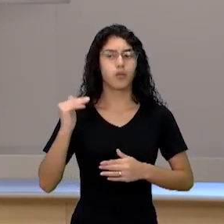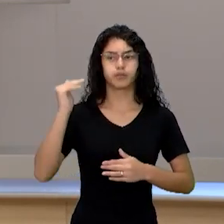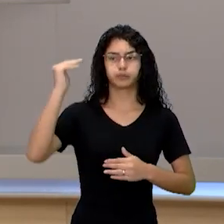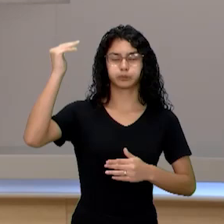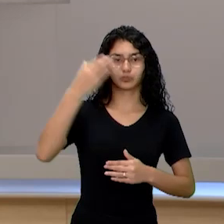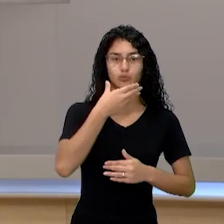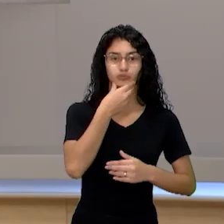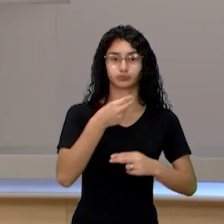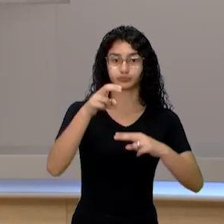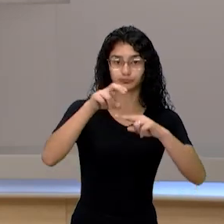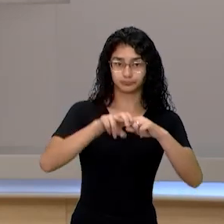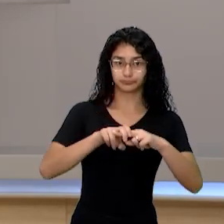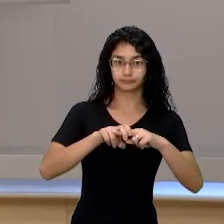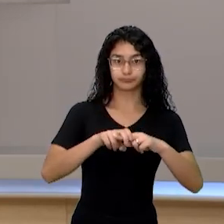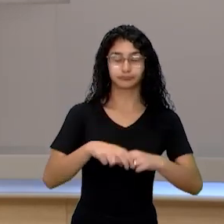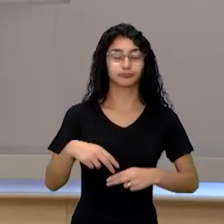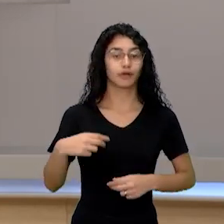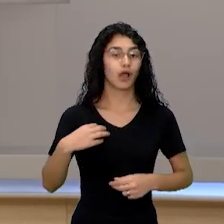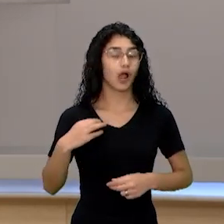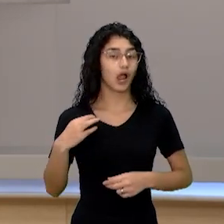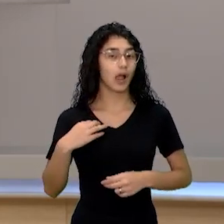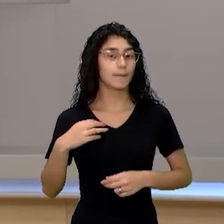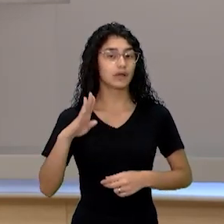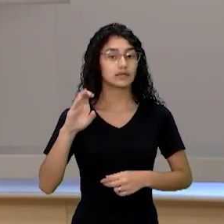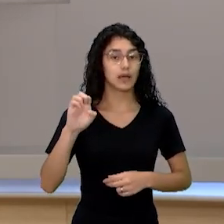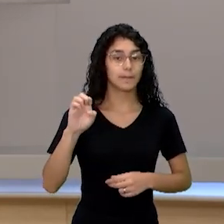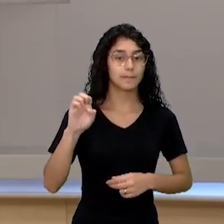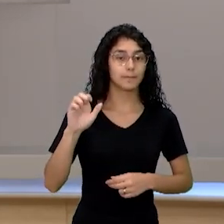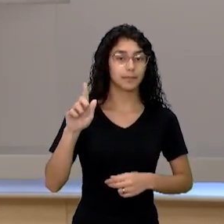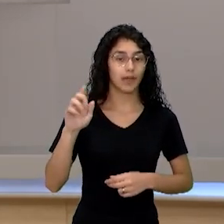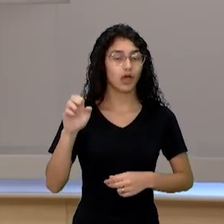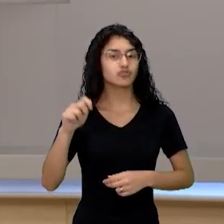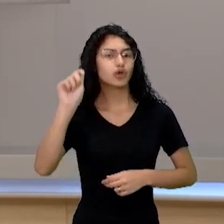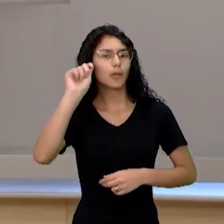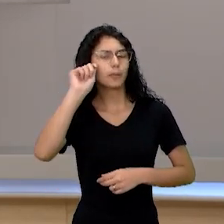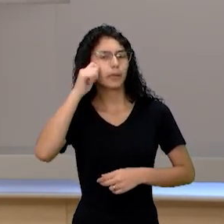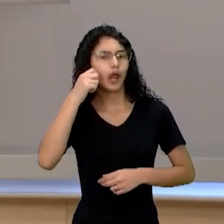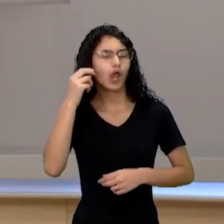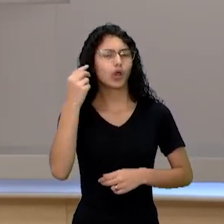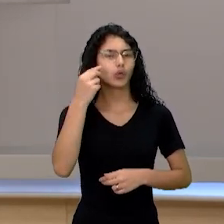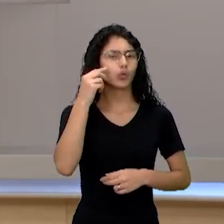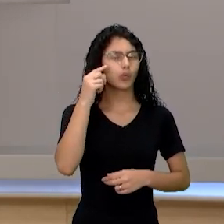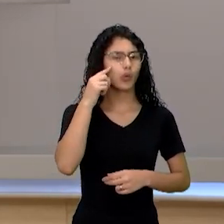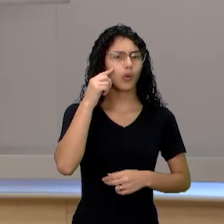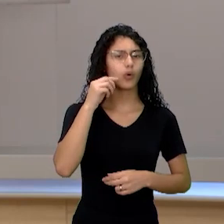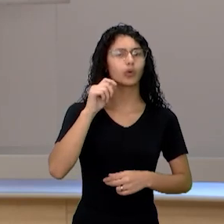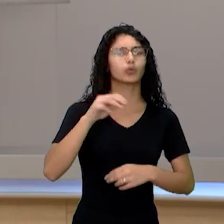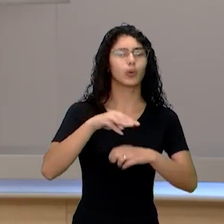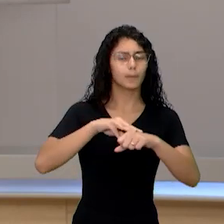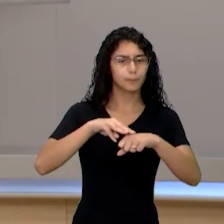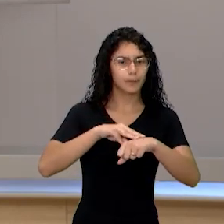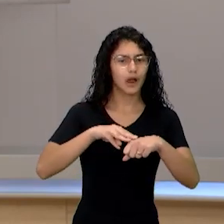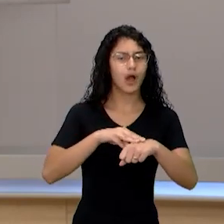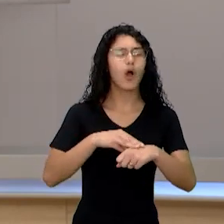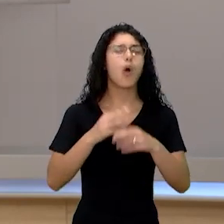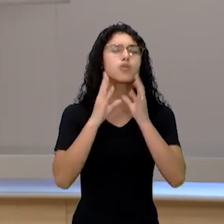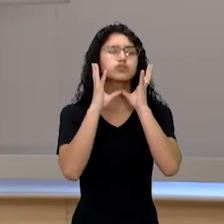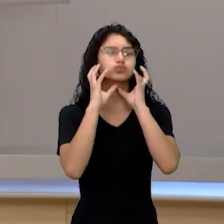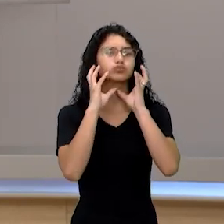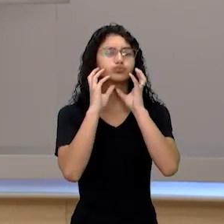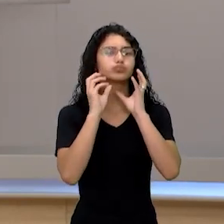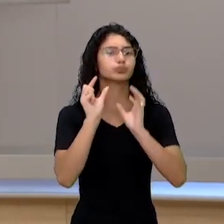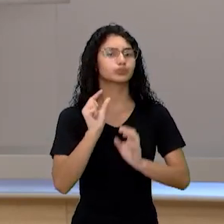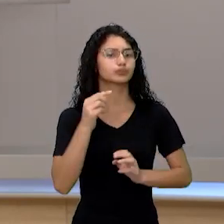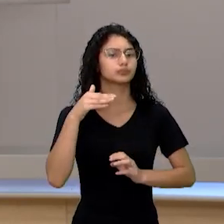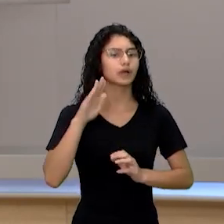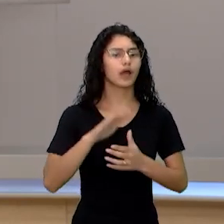estou sentado, uso uma camisa bege, tenho a pele morena, olhos castanhos, minha barba está um pouquinho maior hoje,